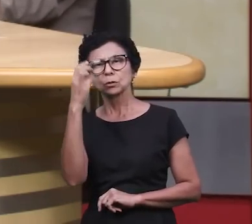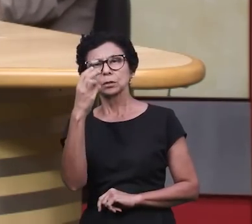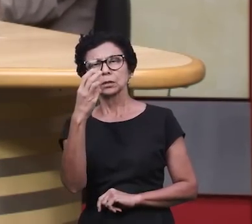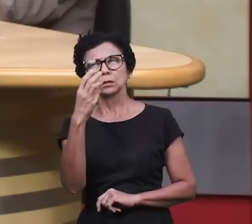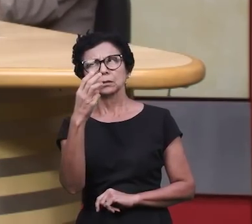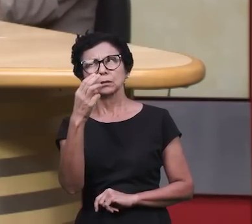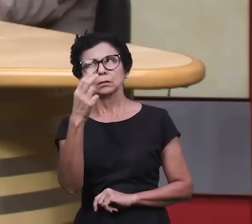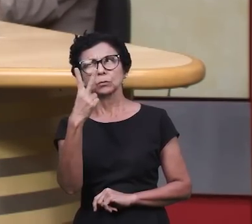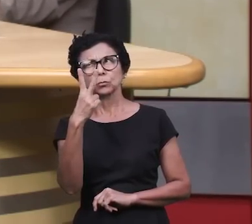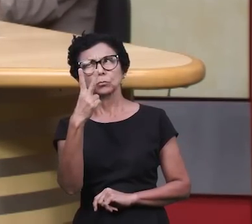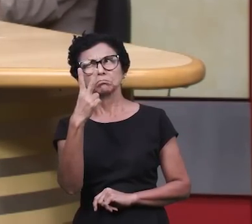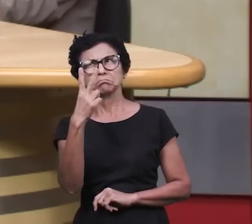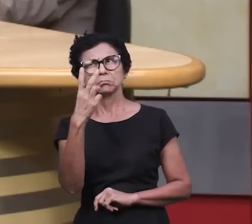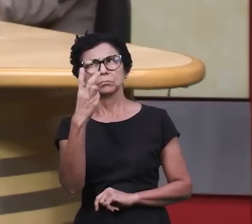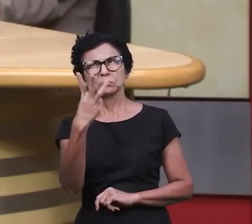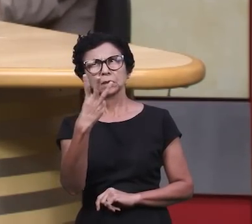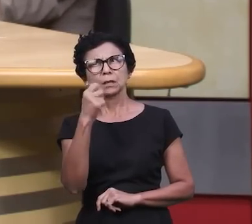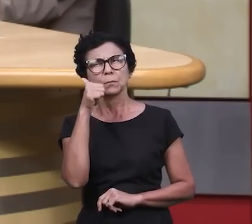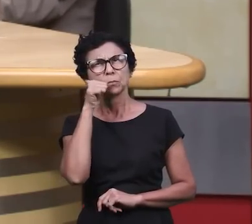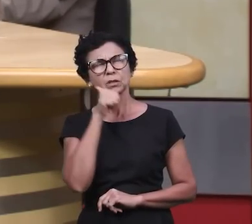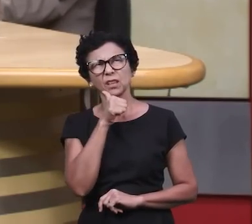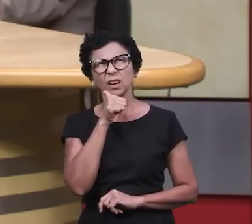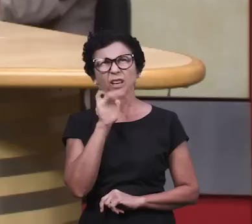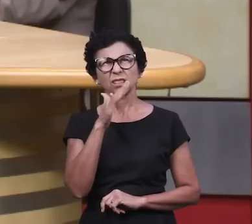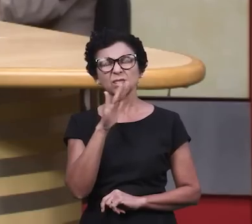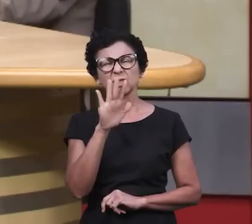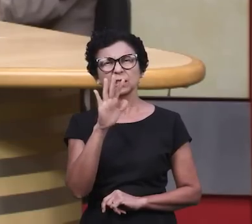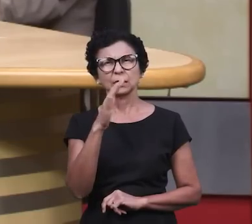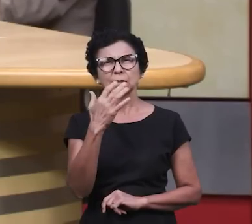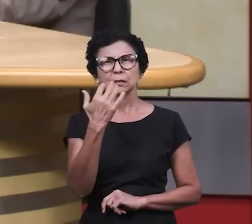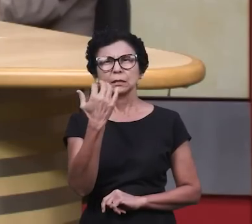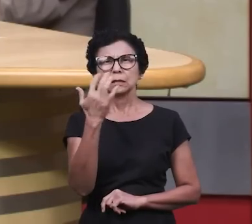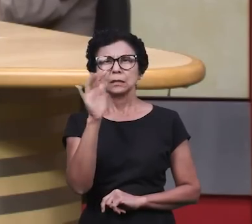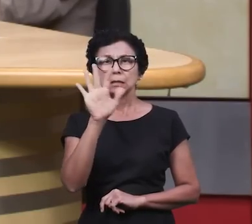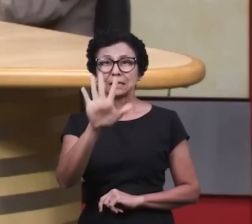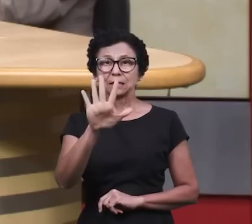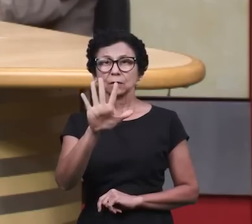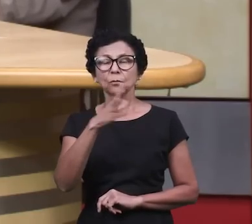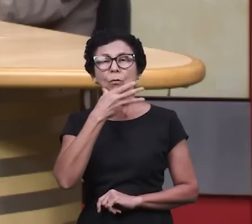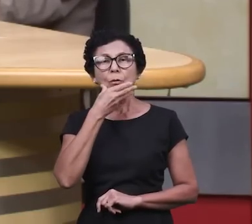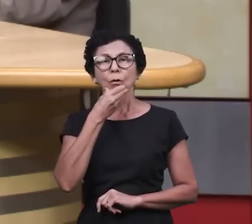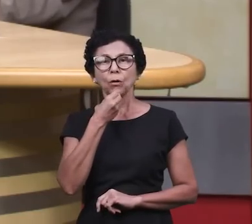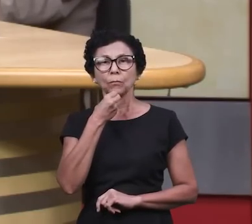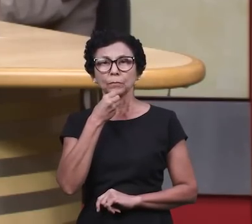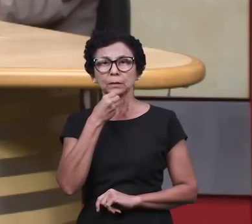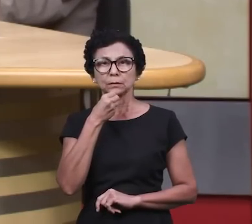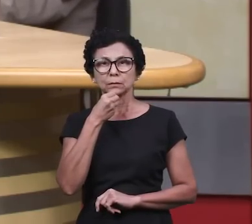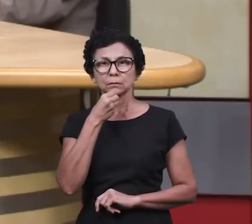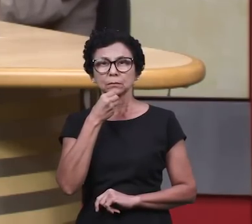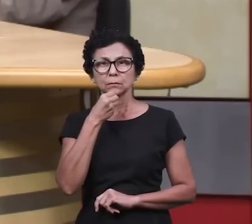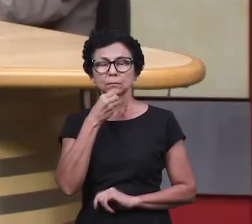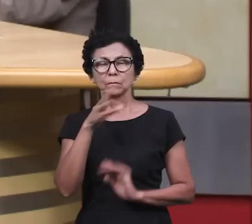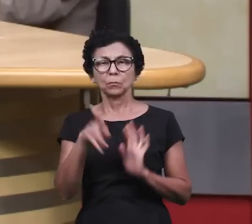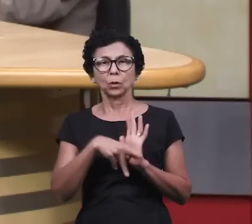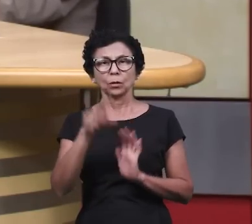ou 3 irmãs e 5 varões. Eles eram da África.